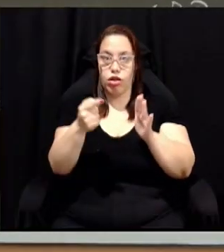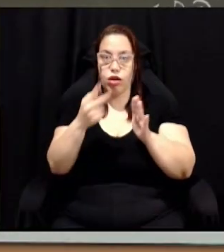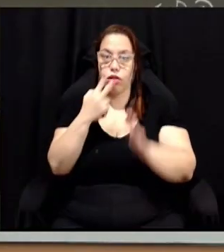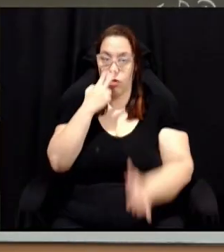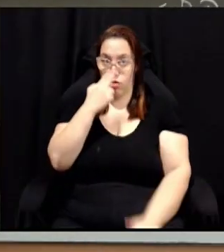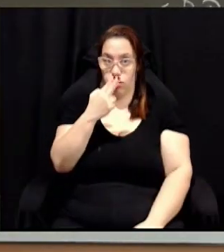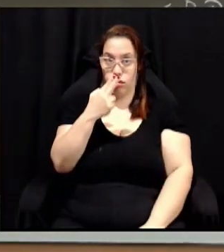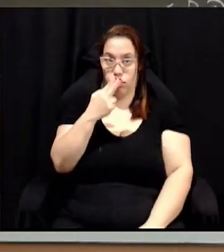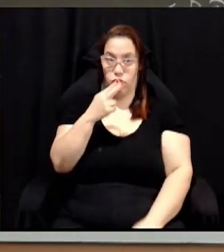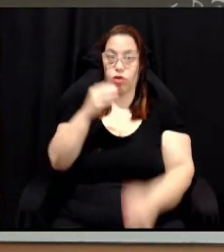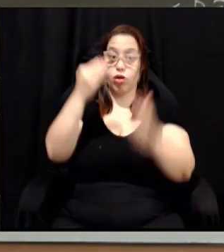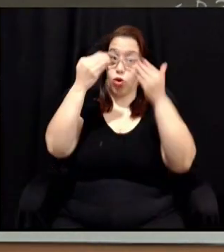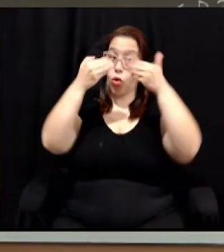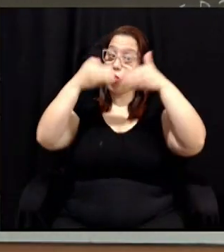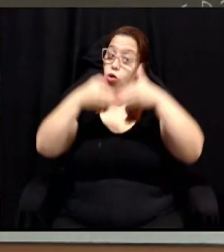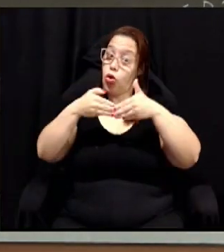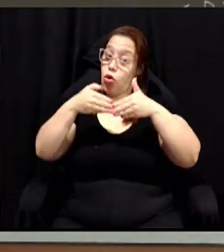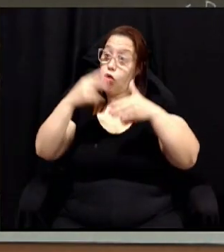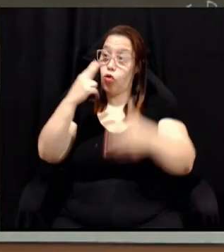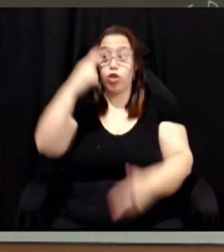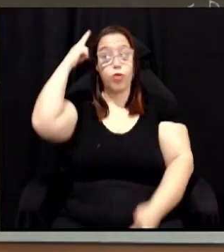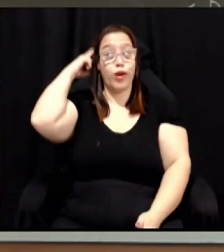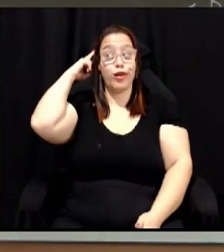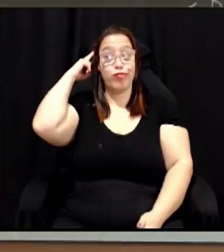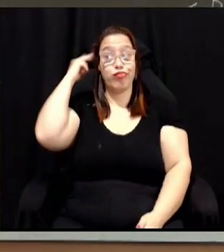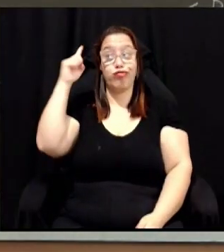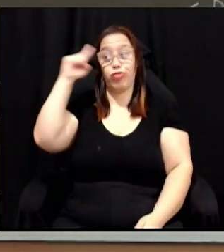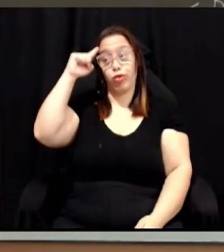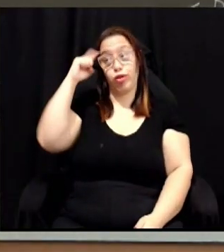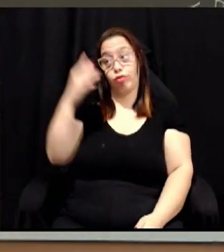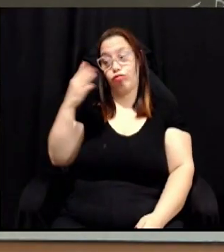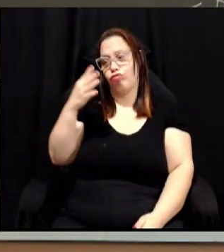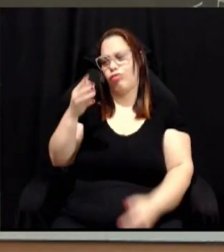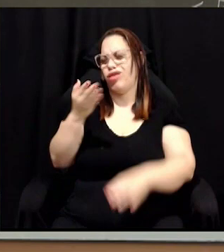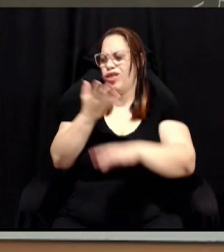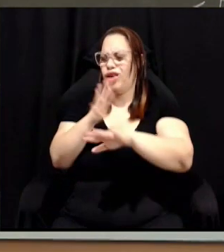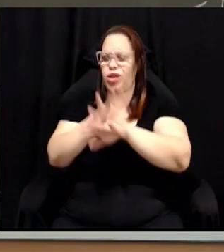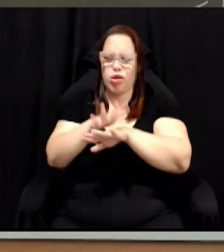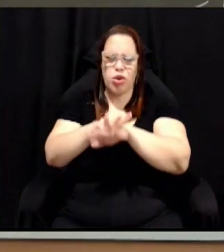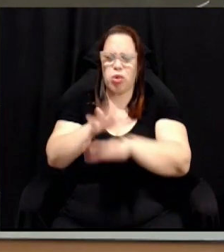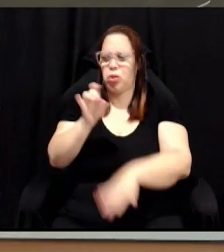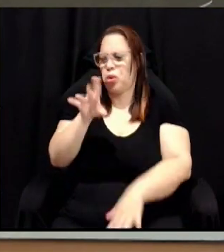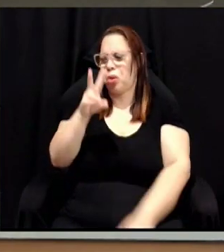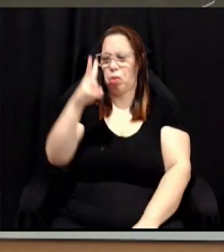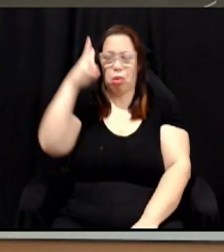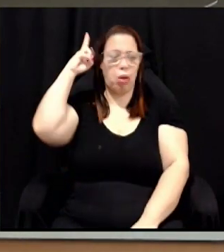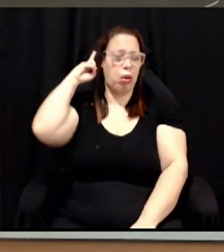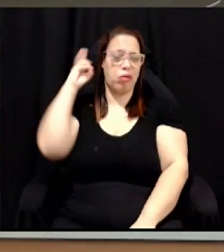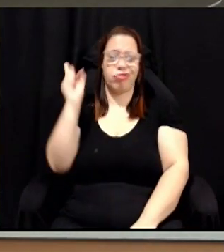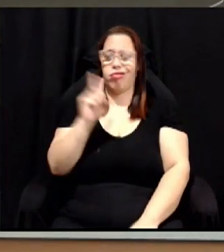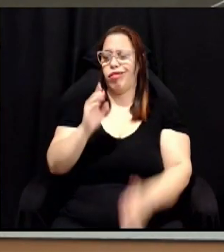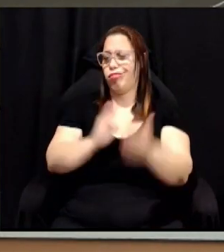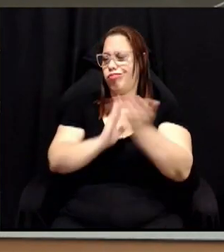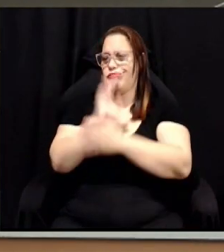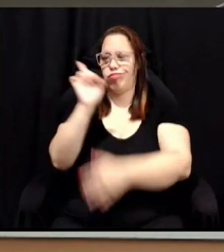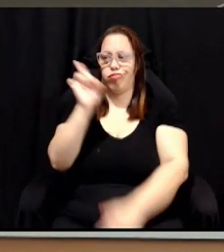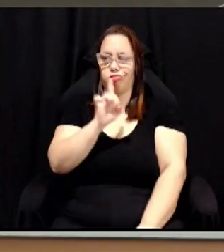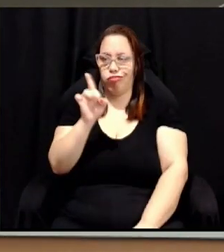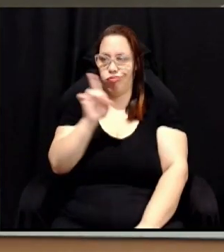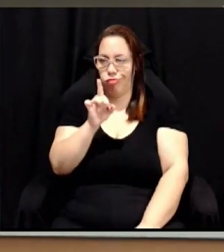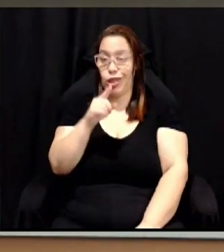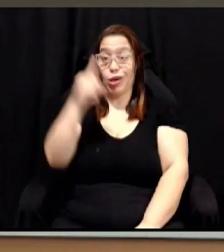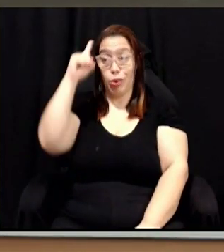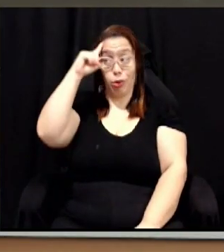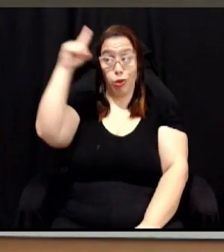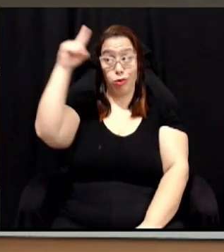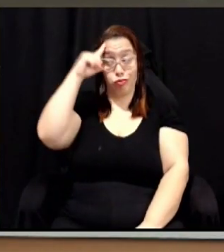prova e, além disso, vão aparecer no seu dia a dia. Matemática não é só vestibular, não é só prova, não é só aprovação, mas matemática também está no nosso dia a dia e é